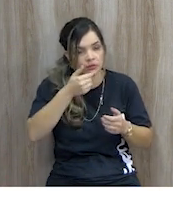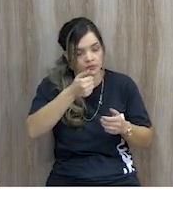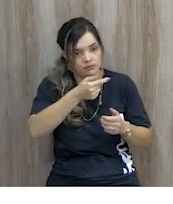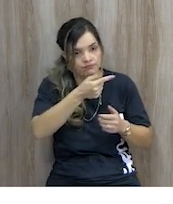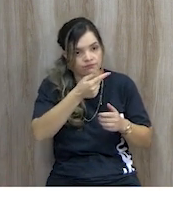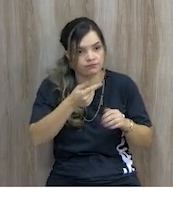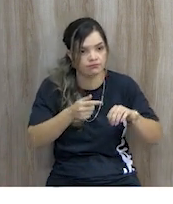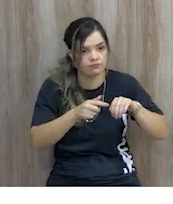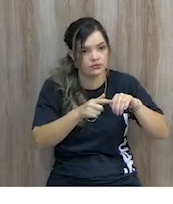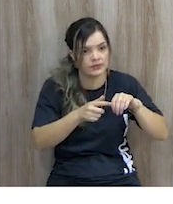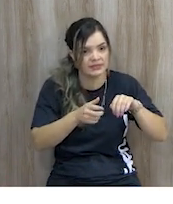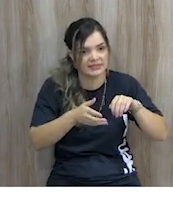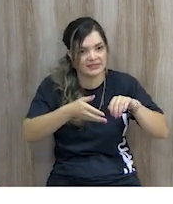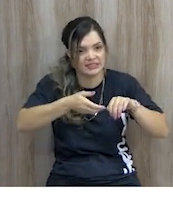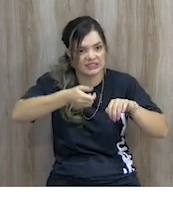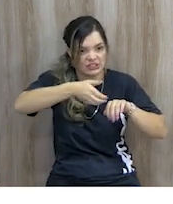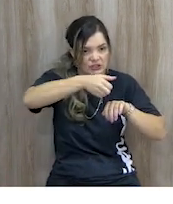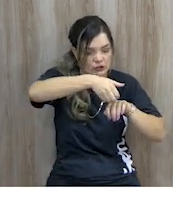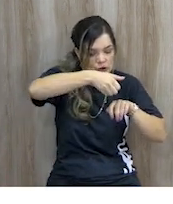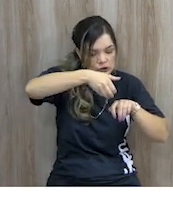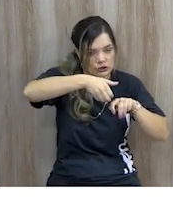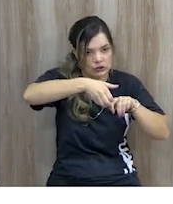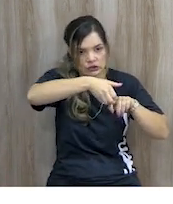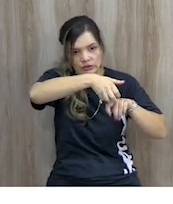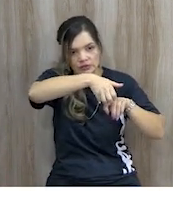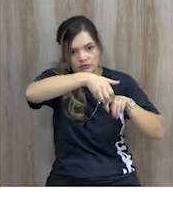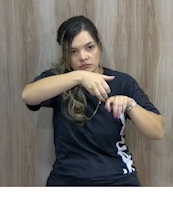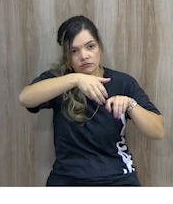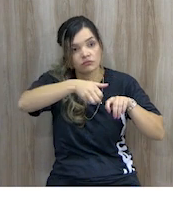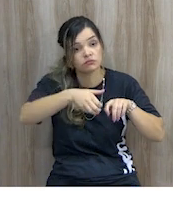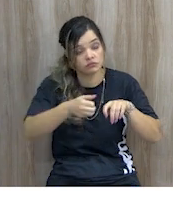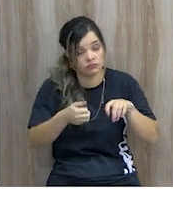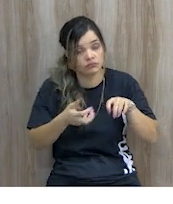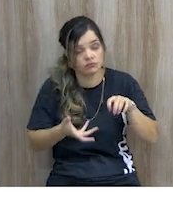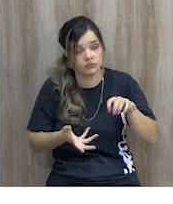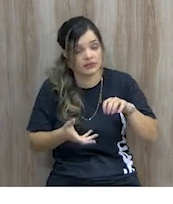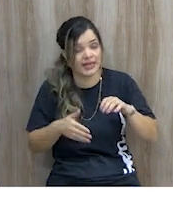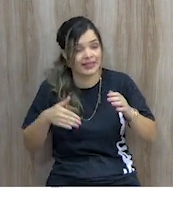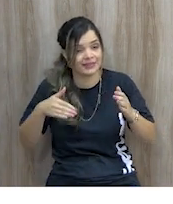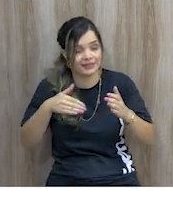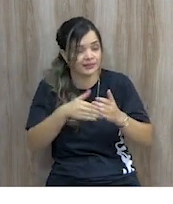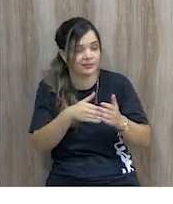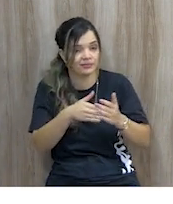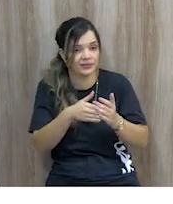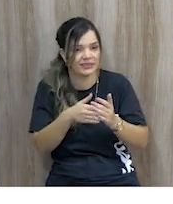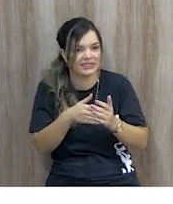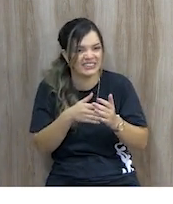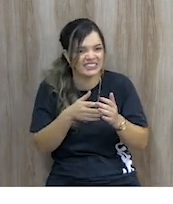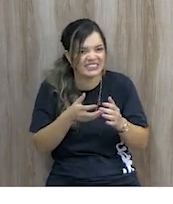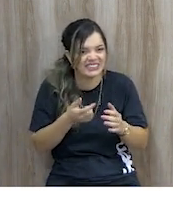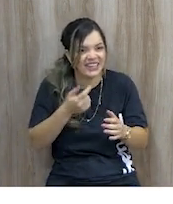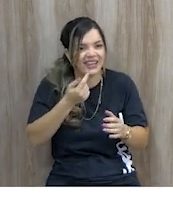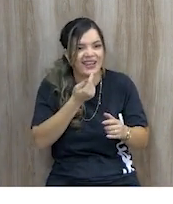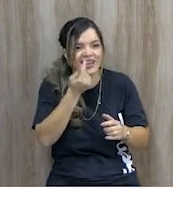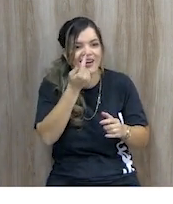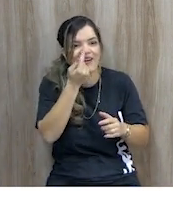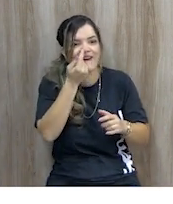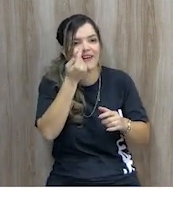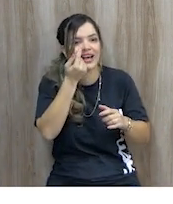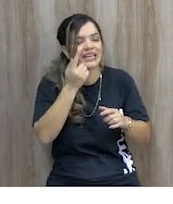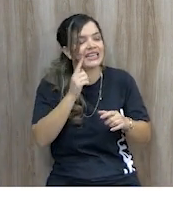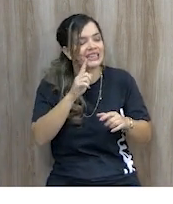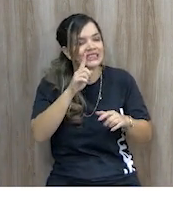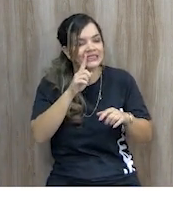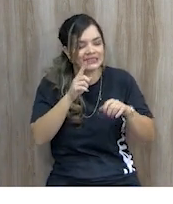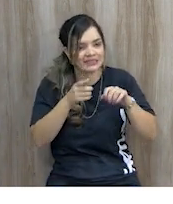Descolo total esse meu retalho até mais ou menos a linha mucogengival. E lá na linha mucogengival, lá em